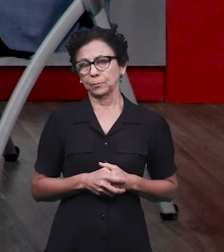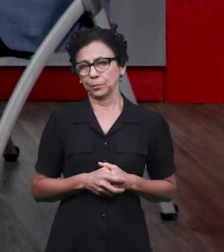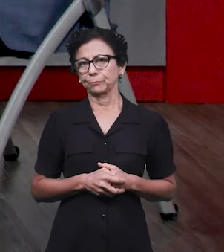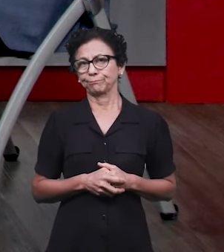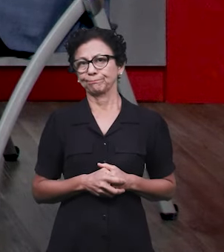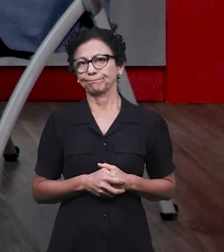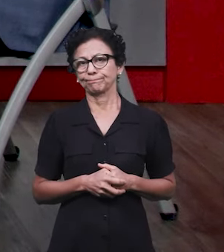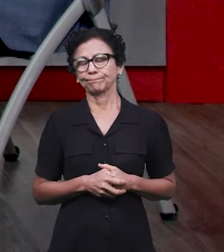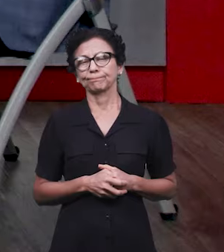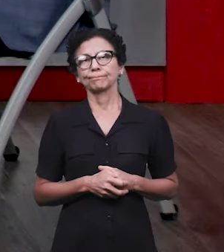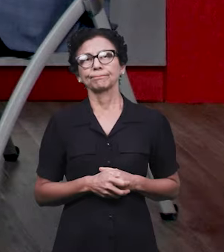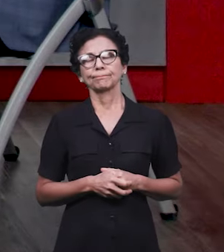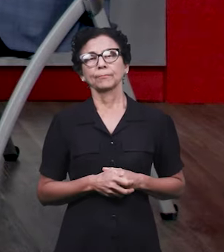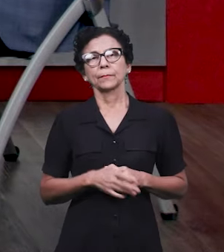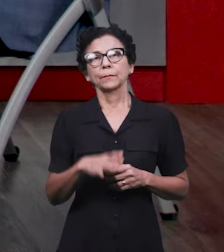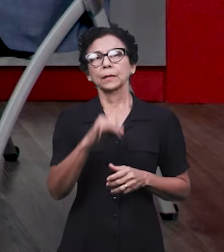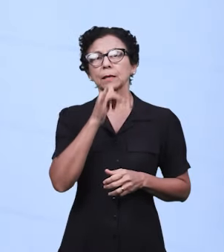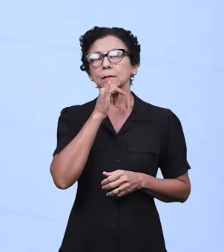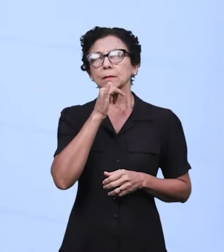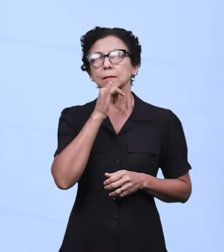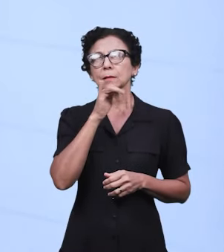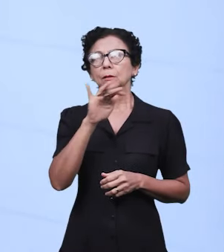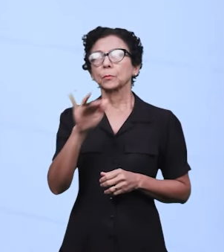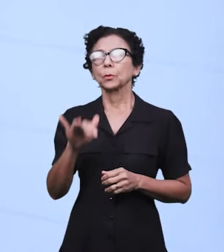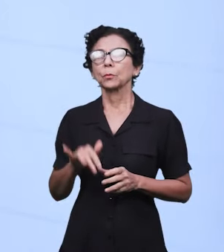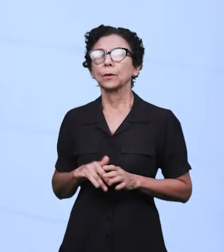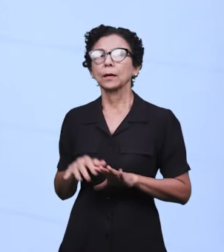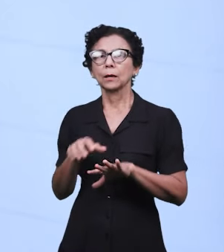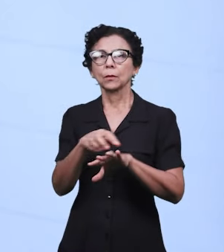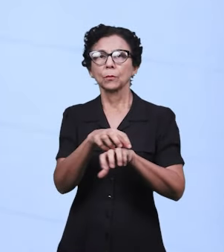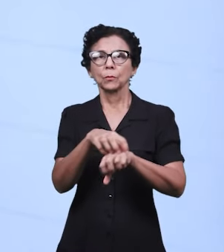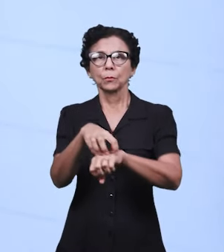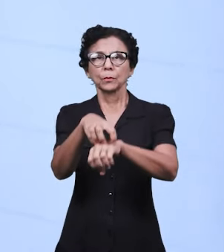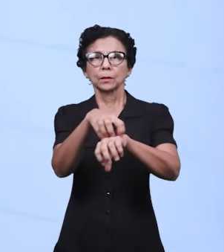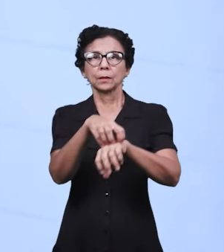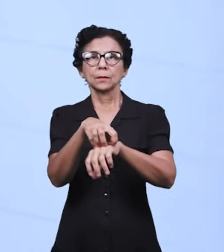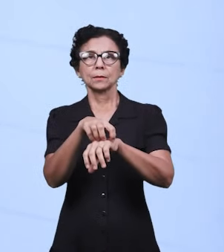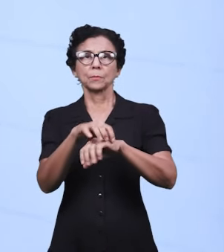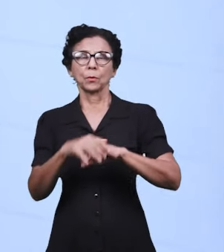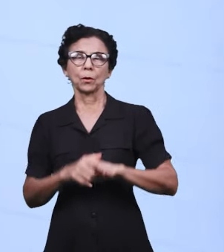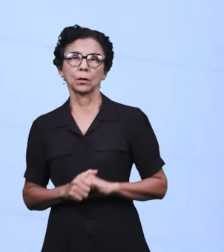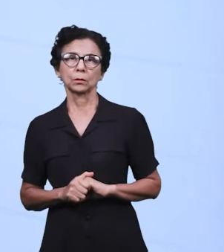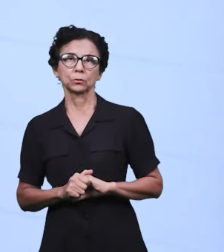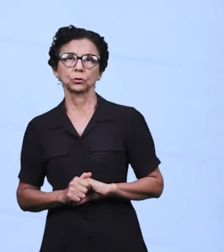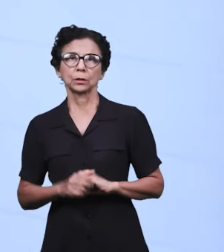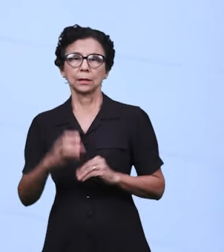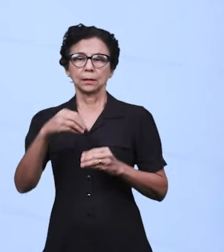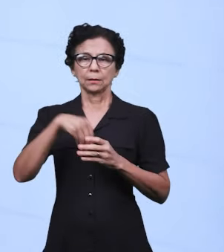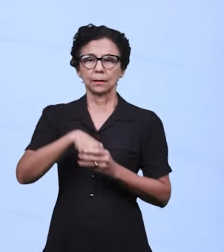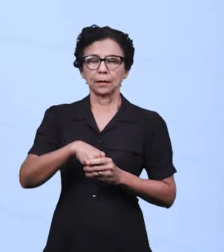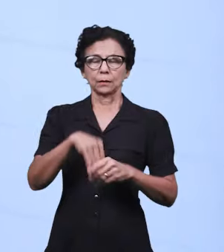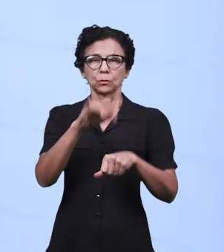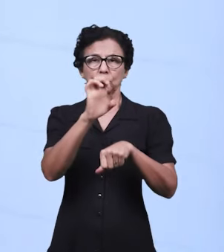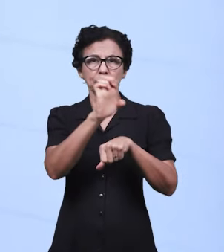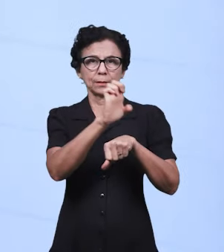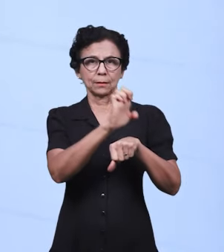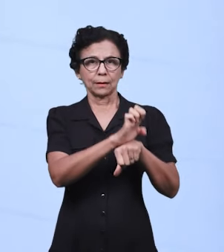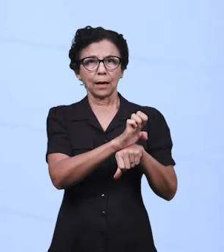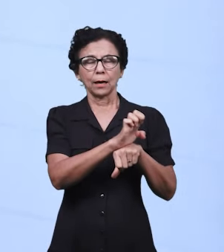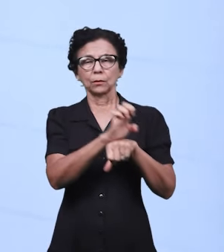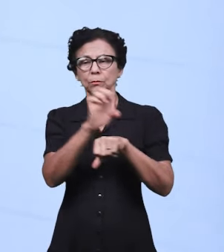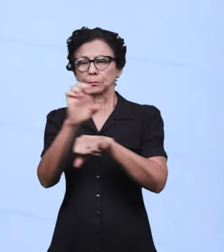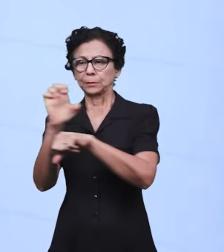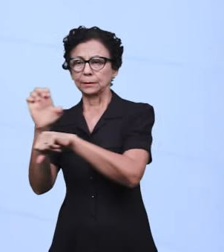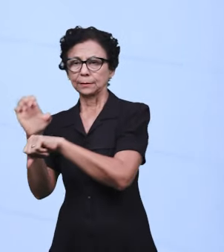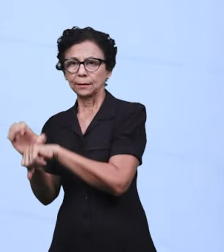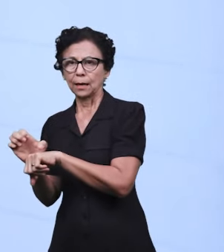essa questão, né? Por exemplo, o transporte interestadual, né? Que é aquele de estado para